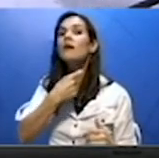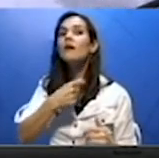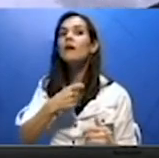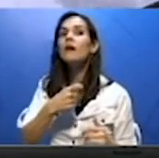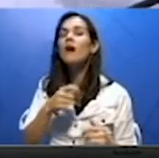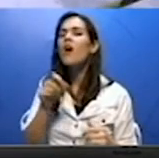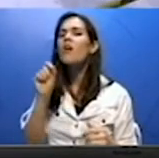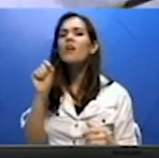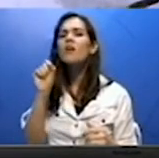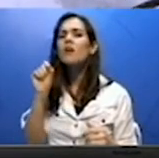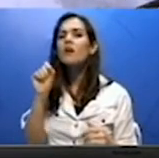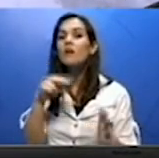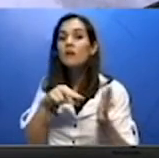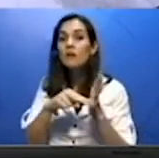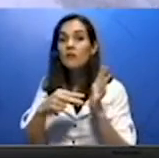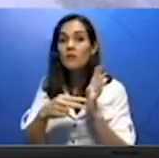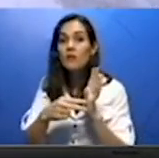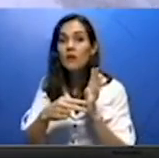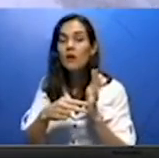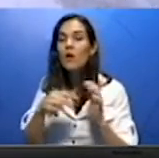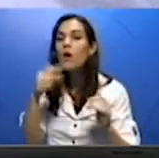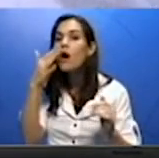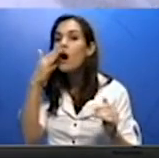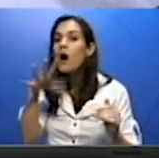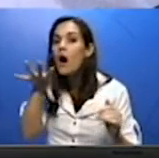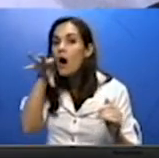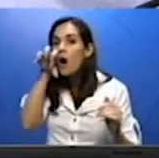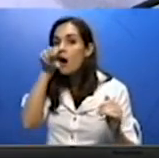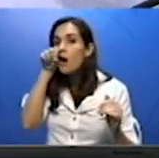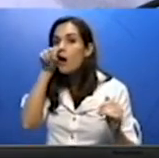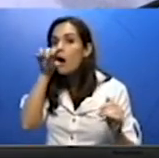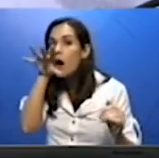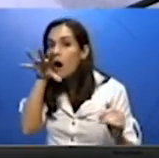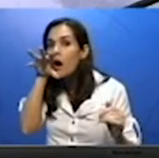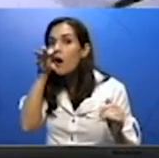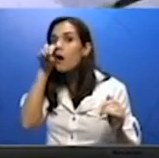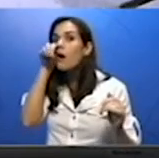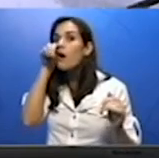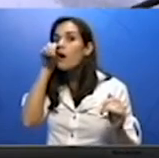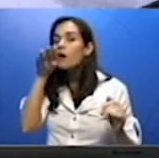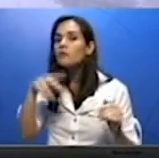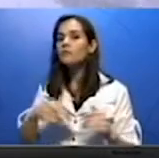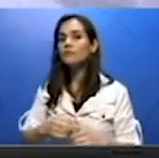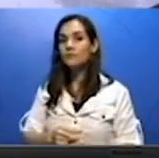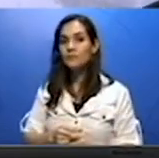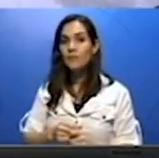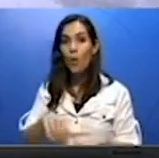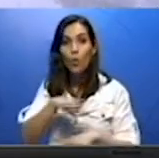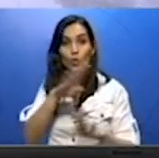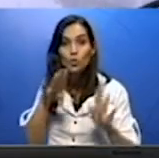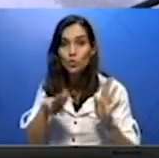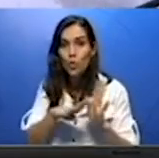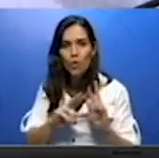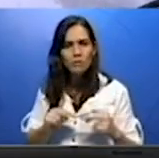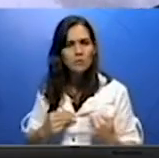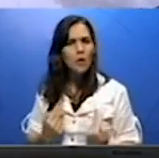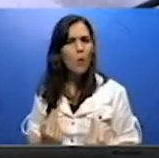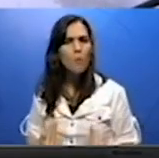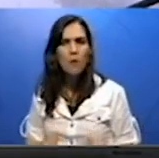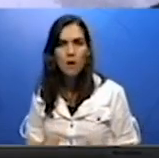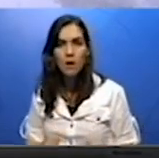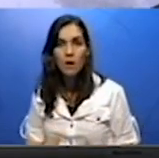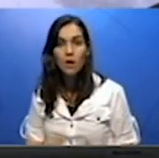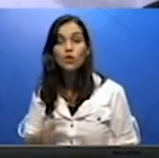brancas é uma forma de respiração de animais aquáticos o que eu quero dizer que todo acordado Inclusive a gente já